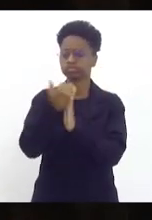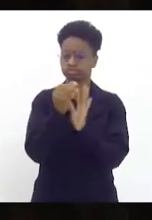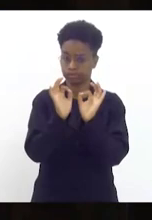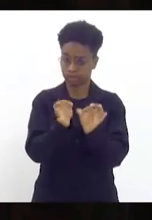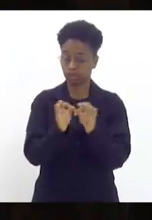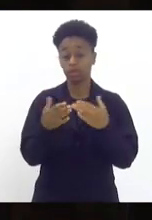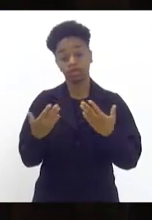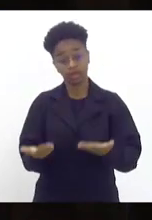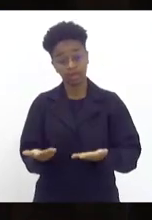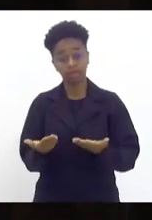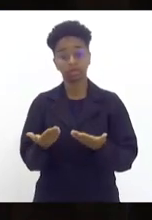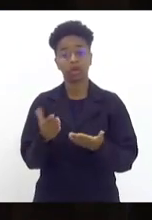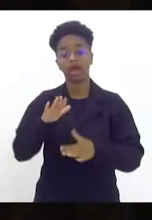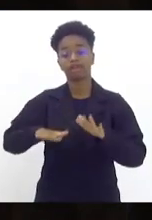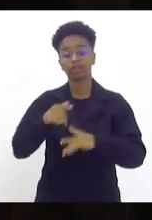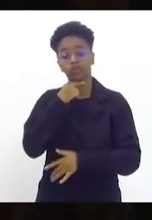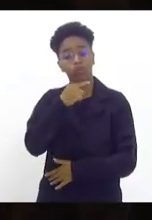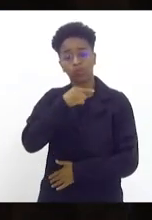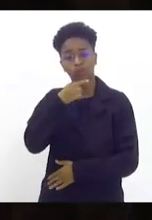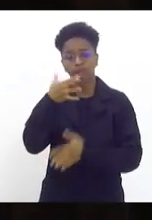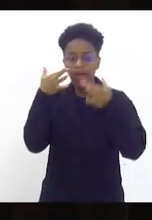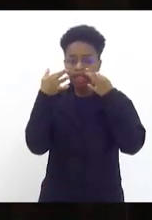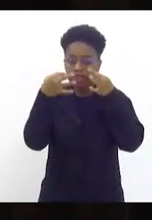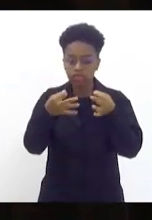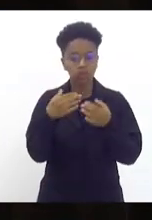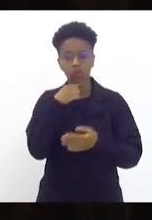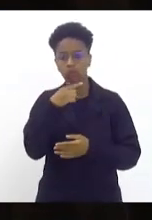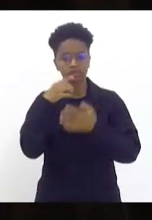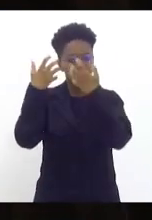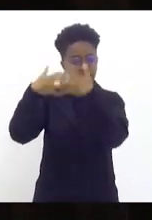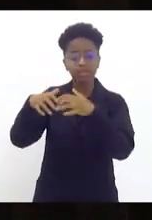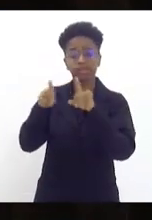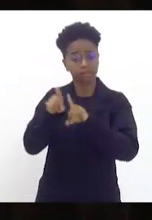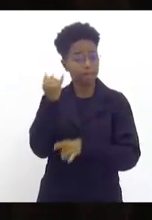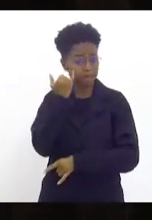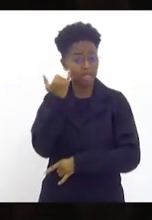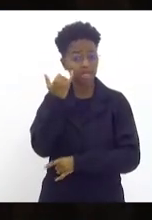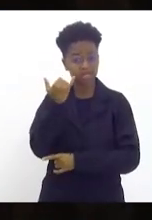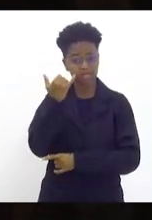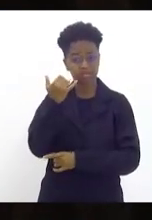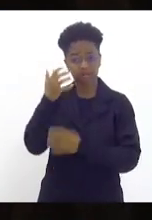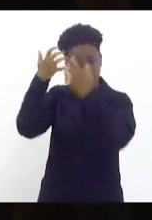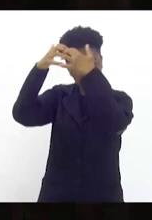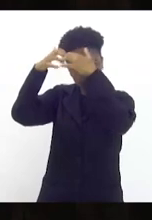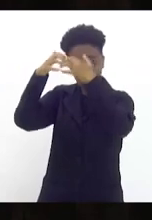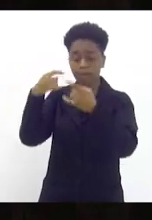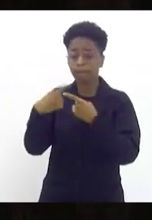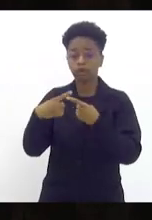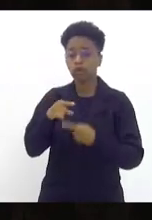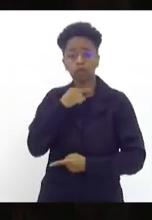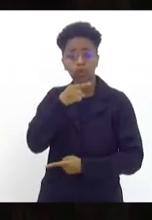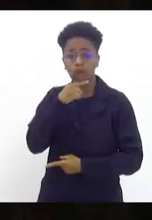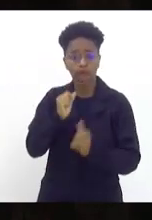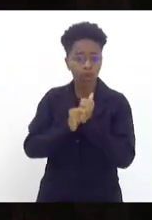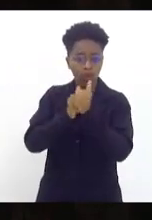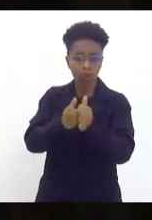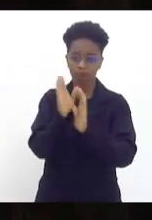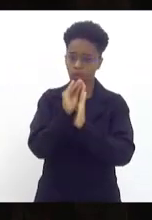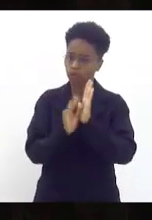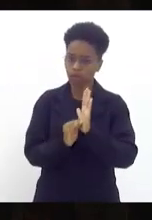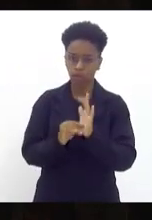Então, não consegue mais raciocinar. E preguiça mental. Não tem capacidade de acompanhar um conteúdo,